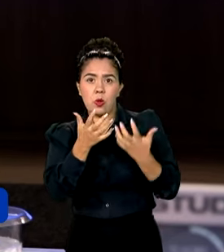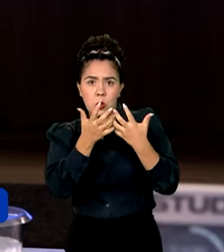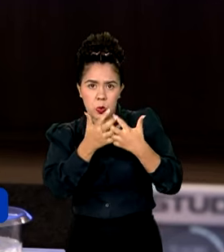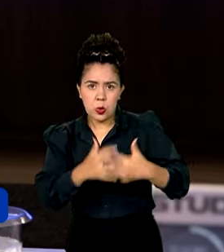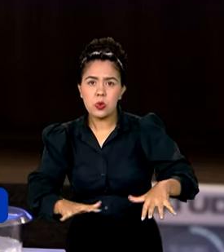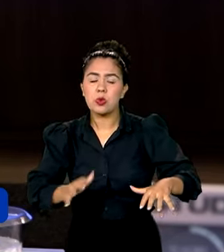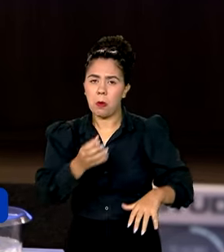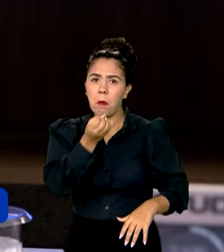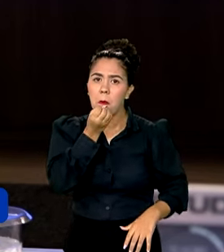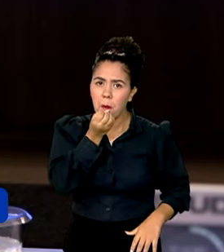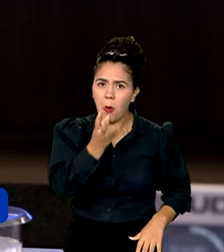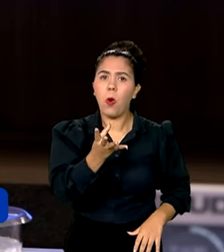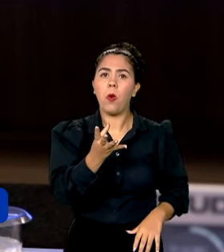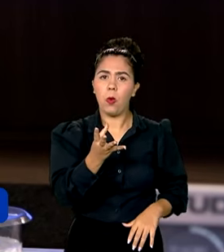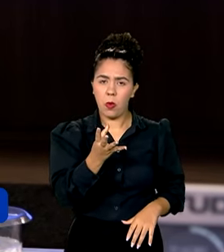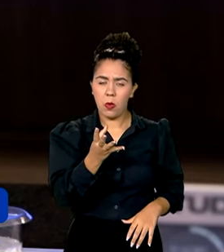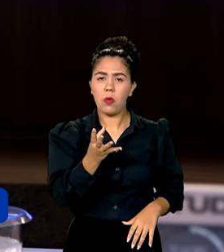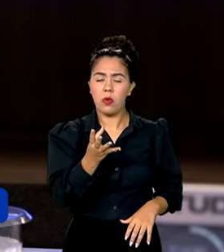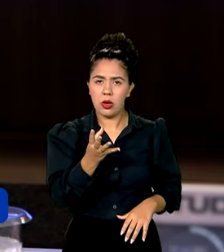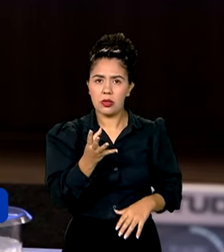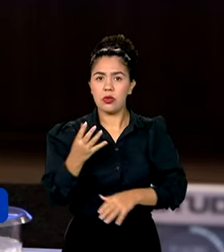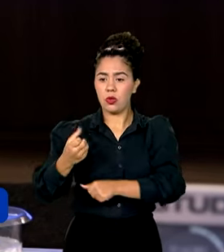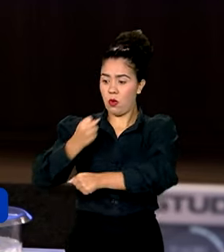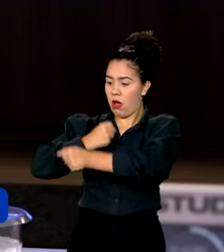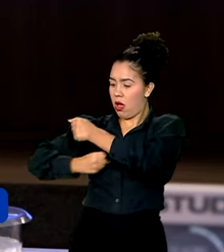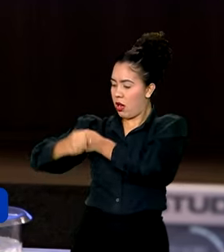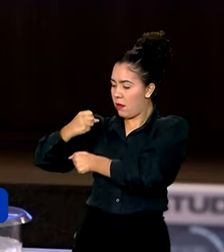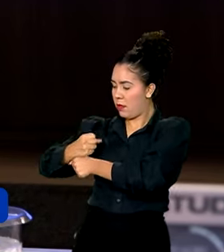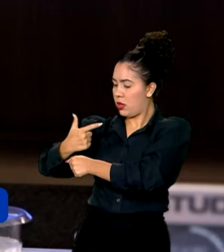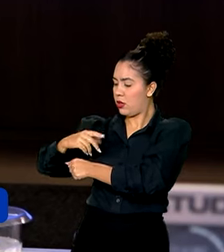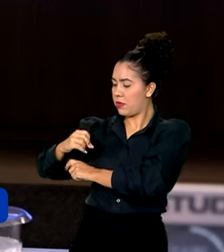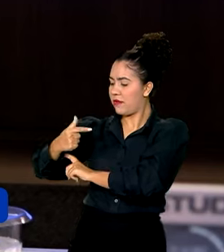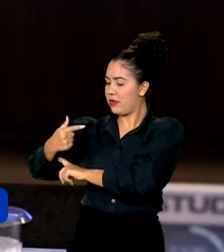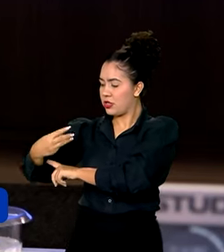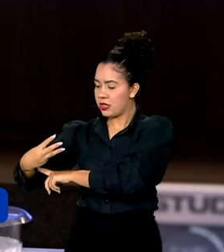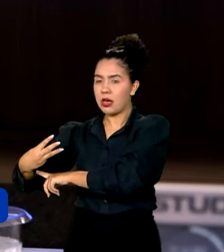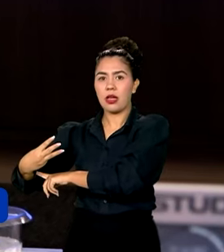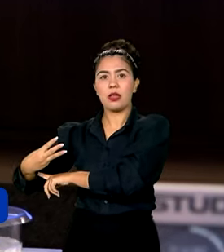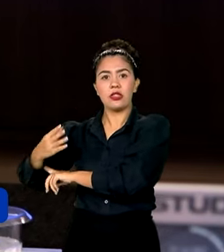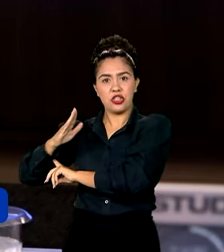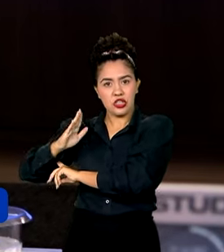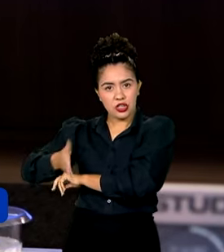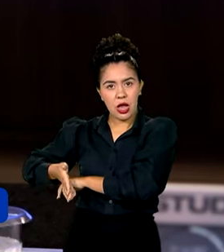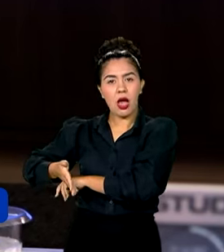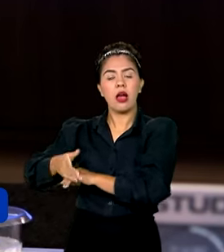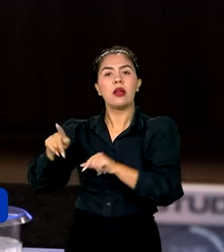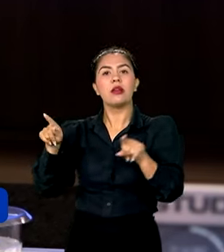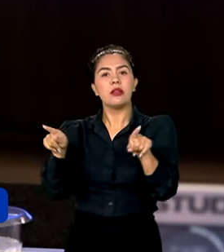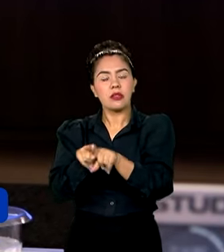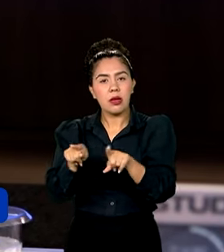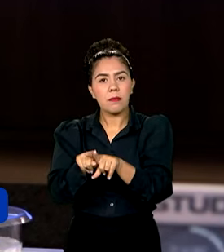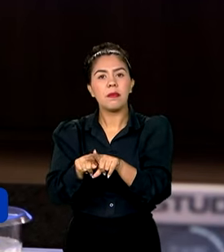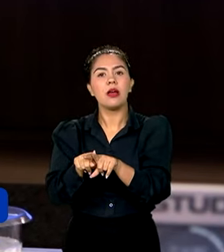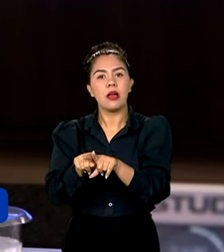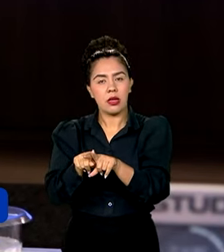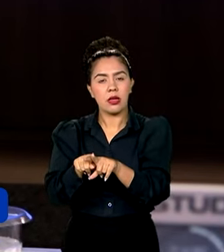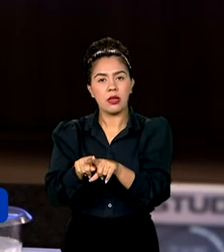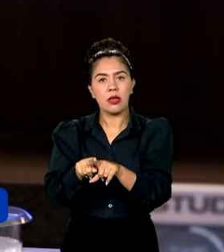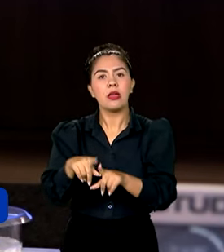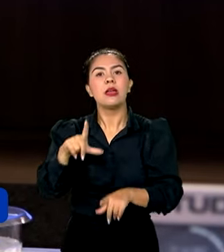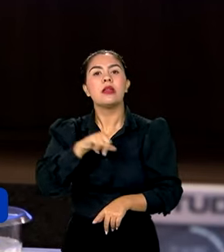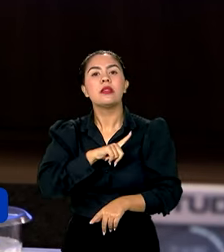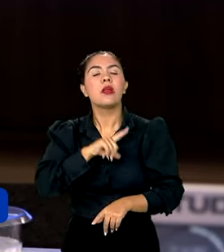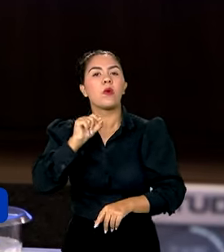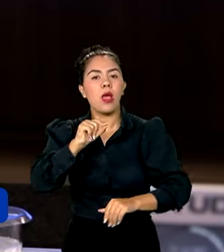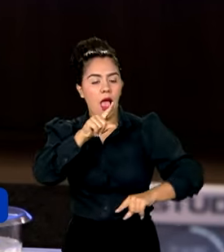dizer eh Desde o ano passado no Brasil existem Como eu disse é o a grande